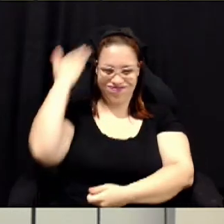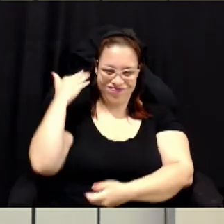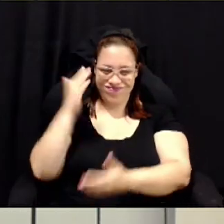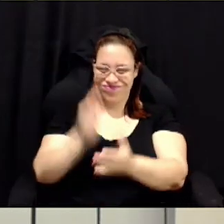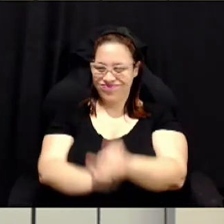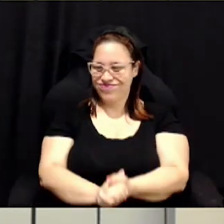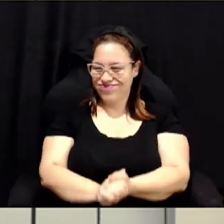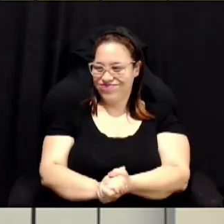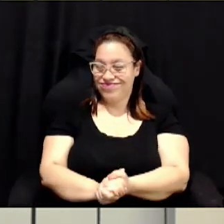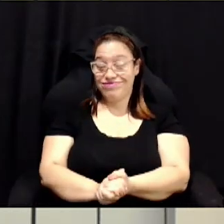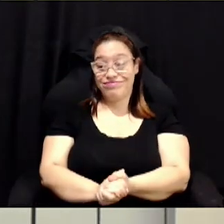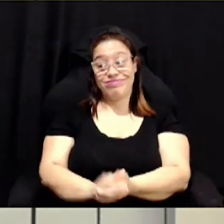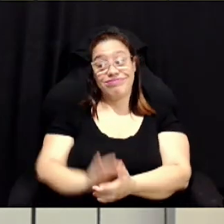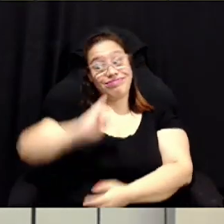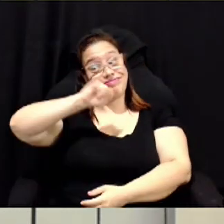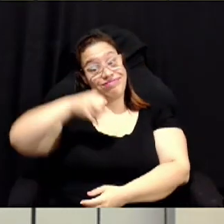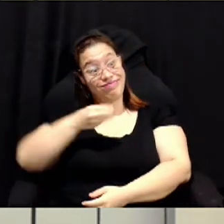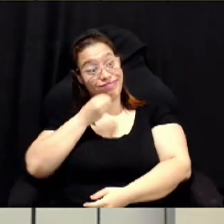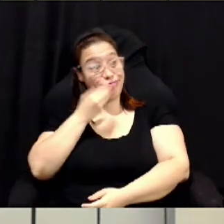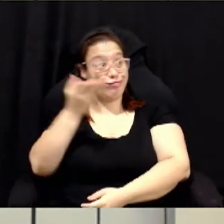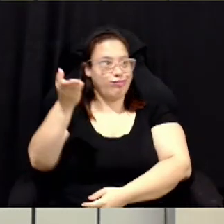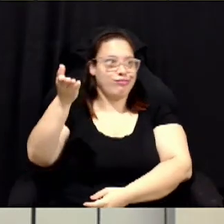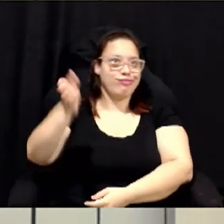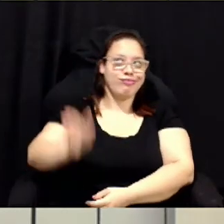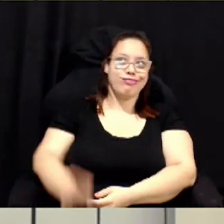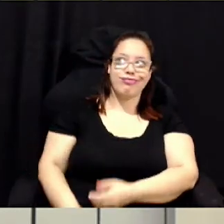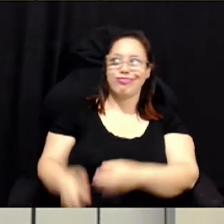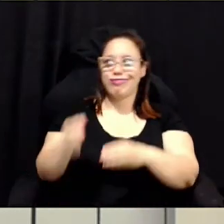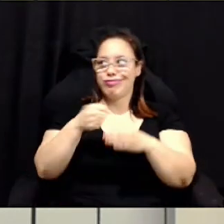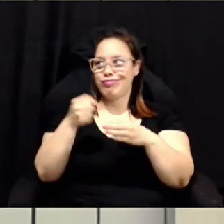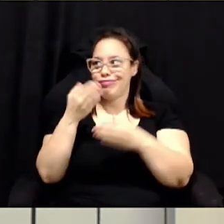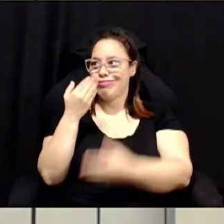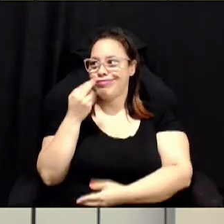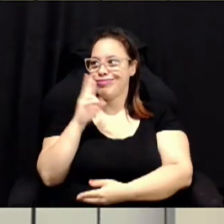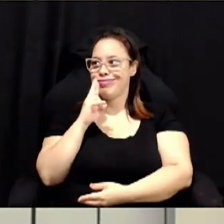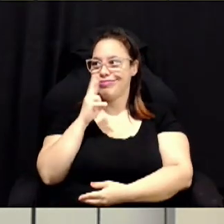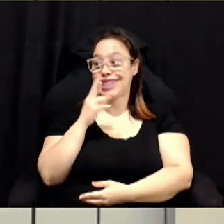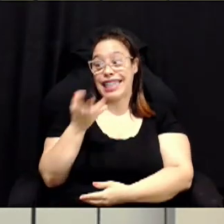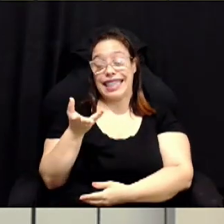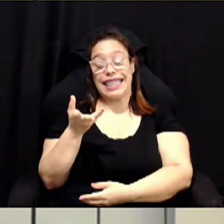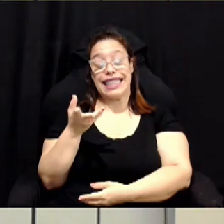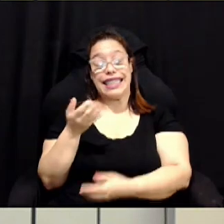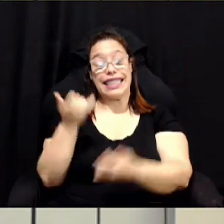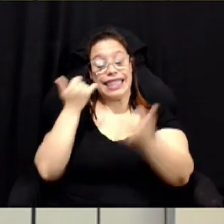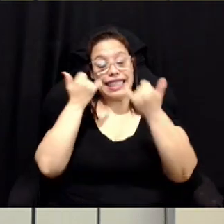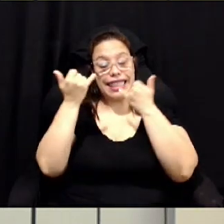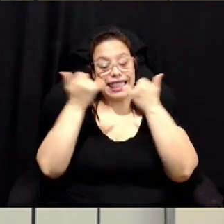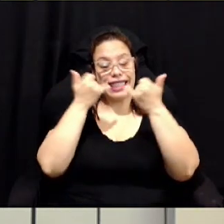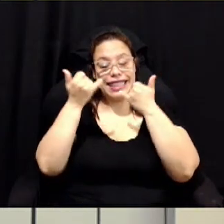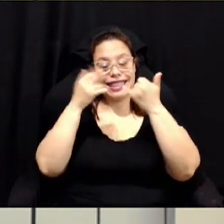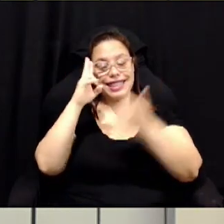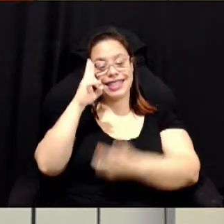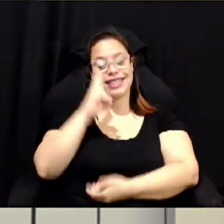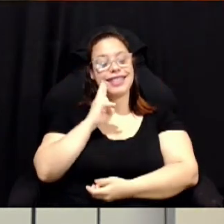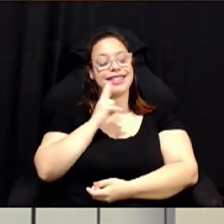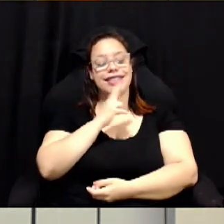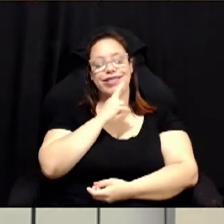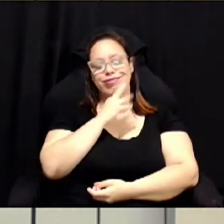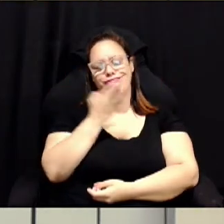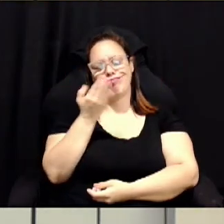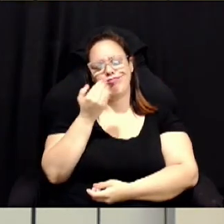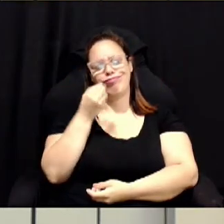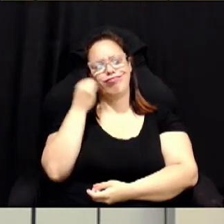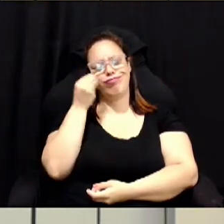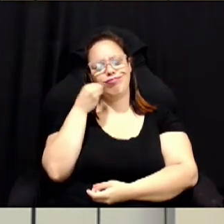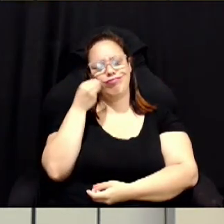já aproveitou, né, que estava fazendo aí a reportagem para a gente, passando as informações do Restaurante Week para já experimentar. E